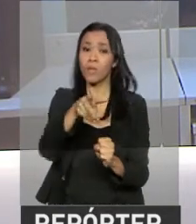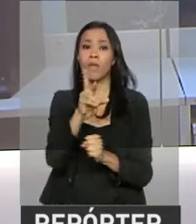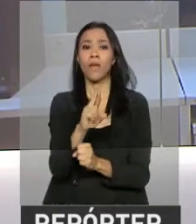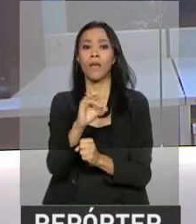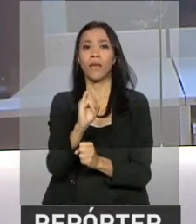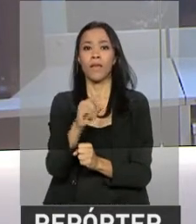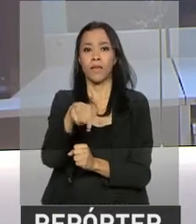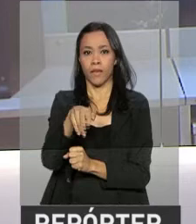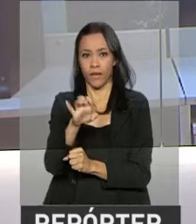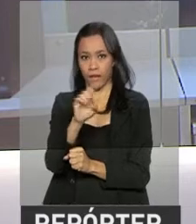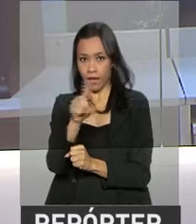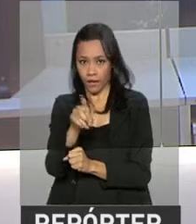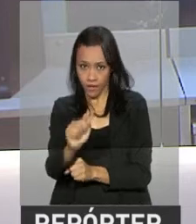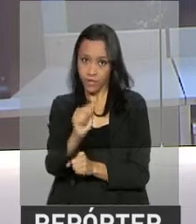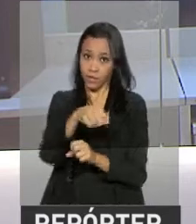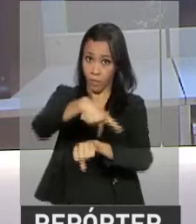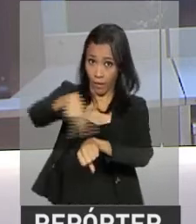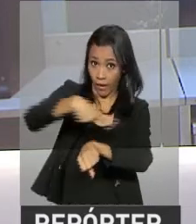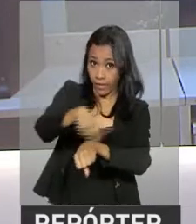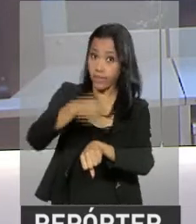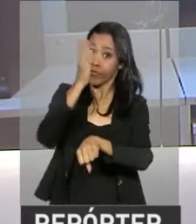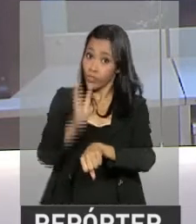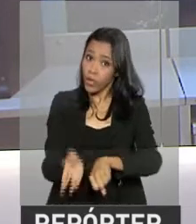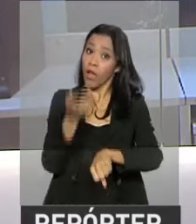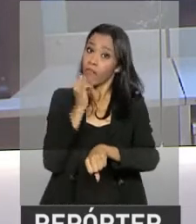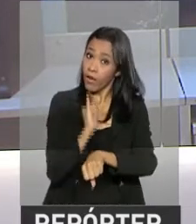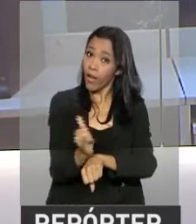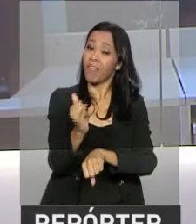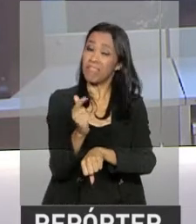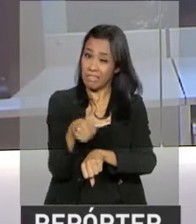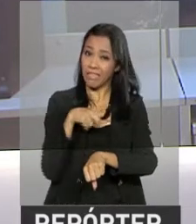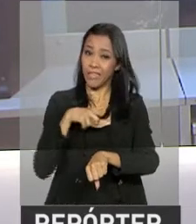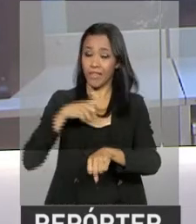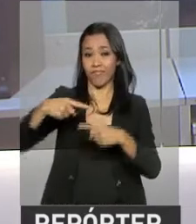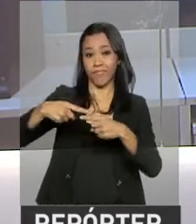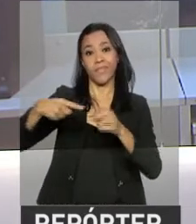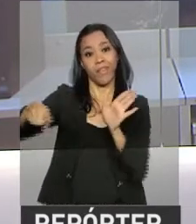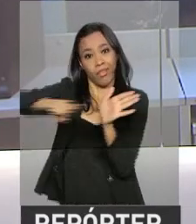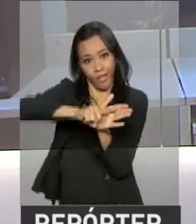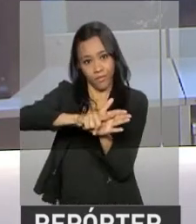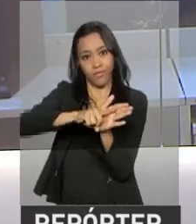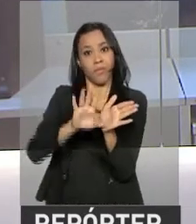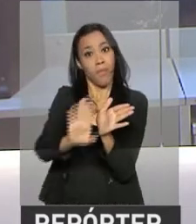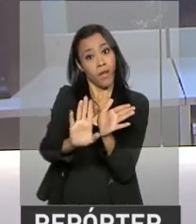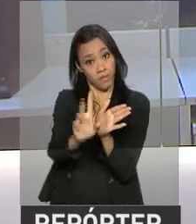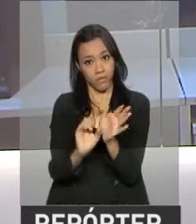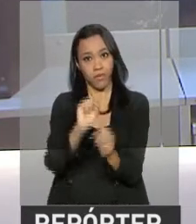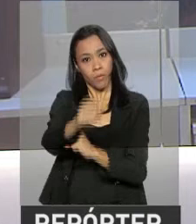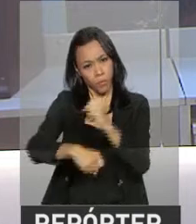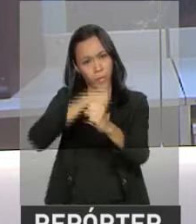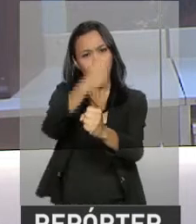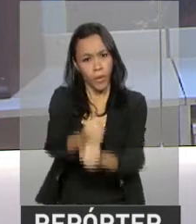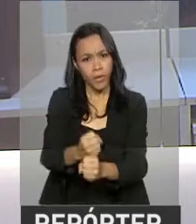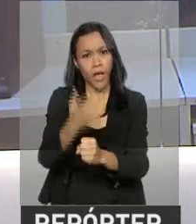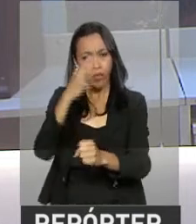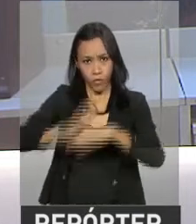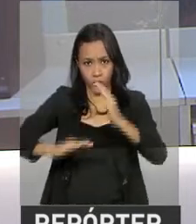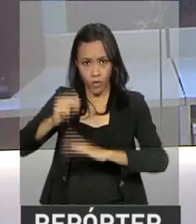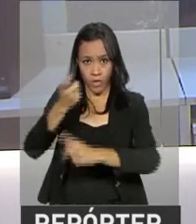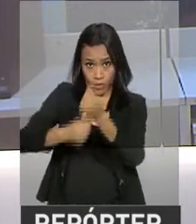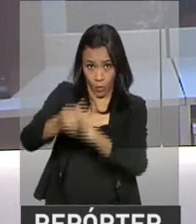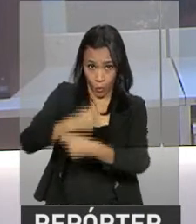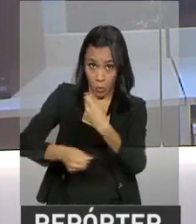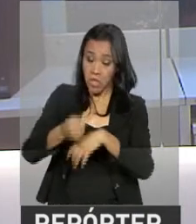país as previsões divulgadas já indicavam que o resultado seria negativo mas para o ano que vem os economistas do mercado